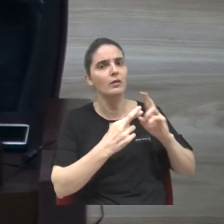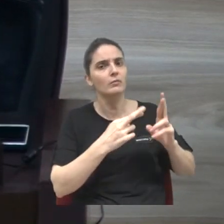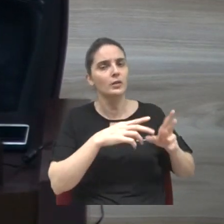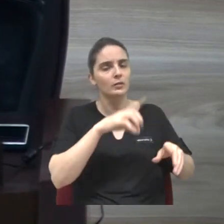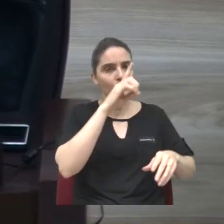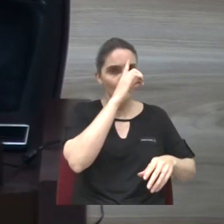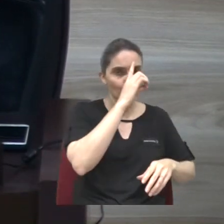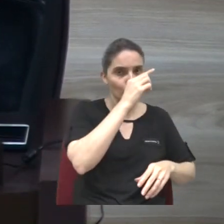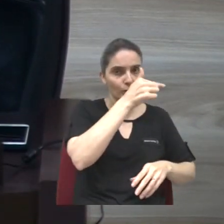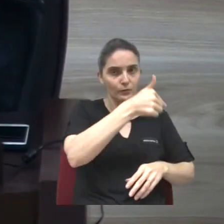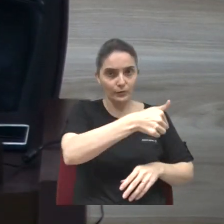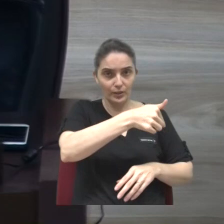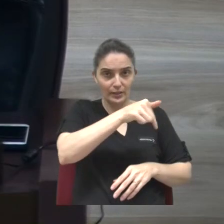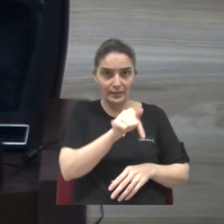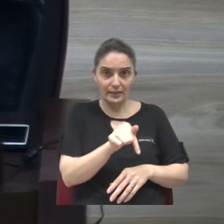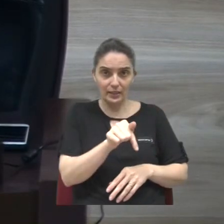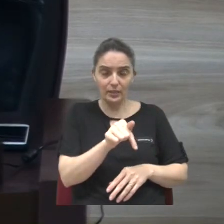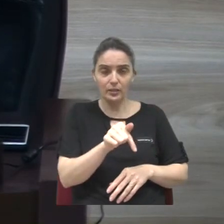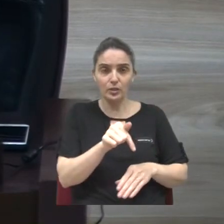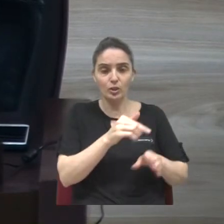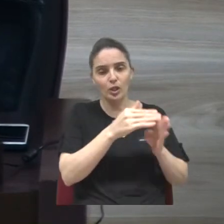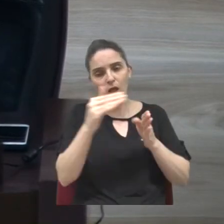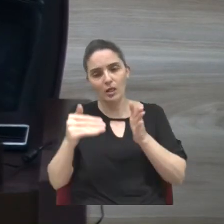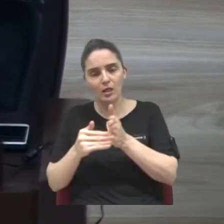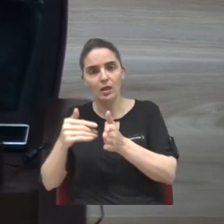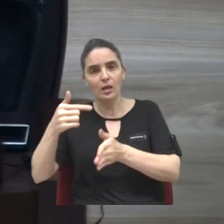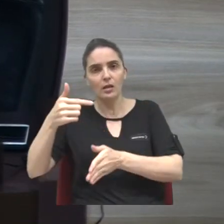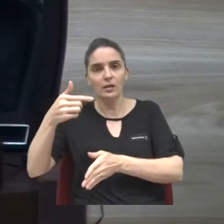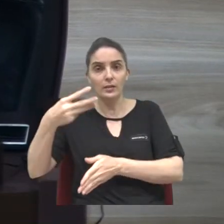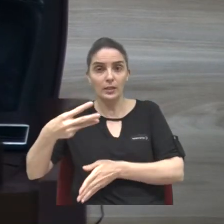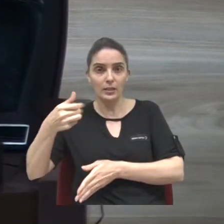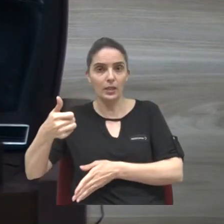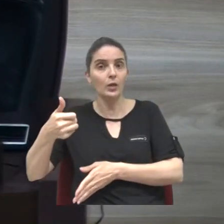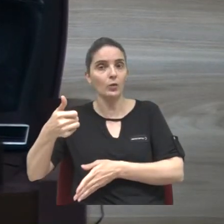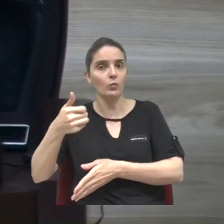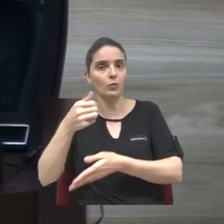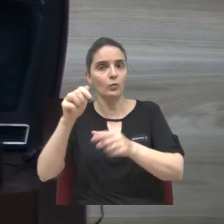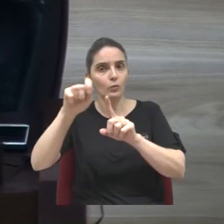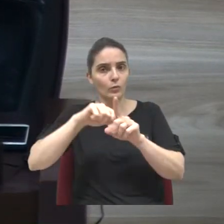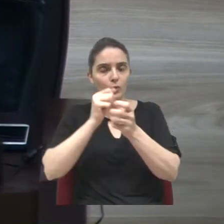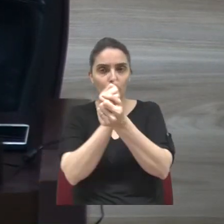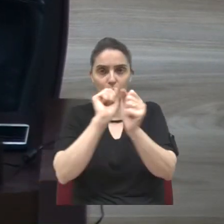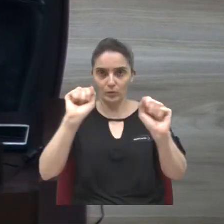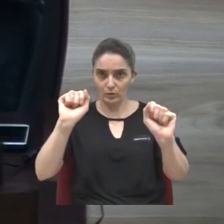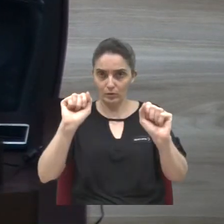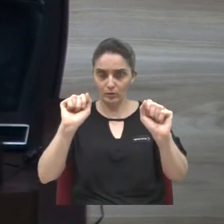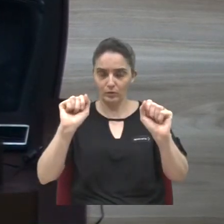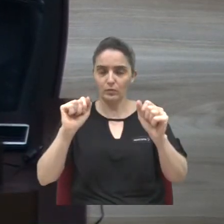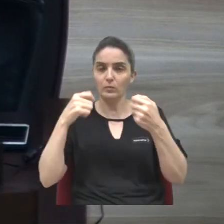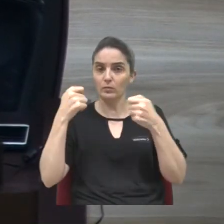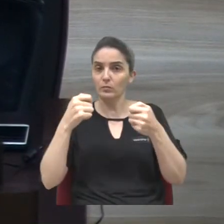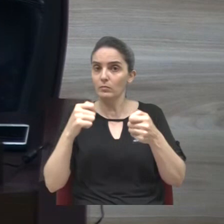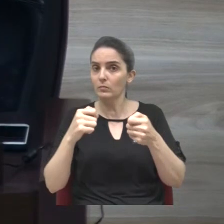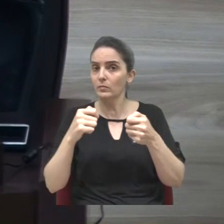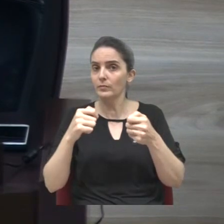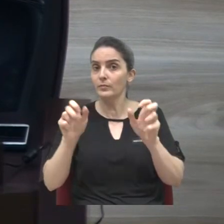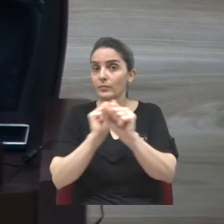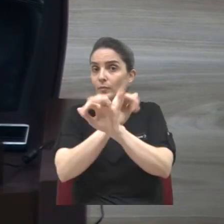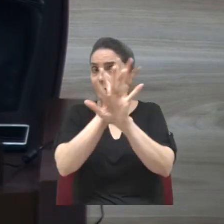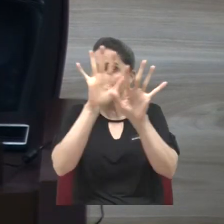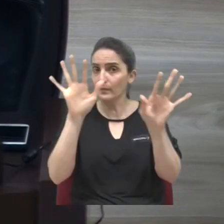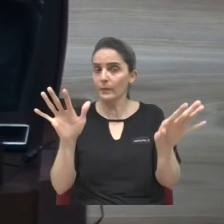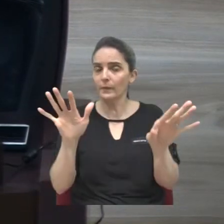de maio, sendo que, a fim de garantir a isonomia e a imparcialidade, tais reclamações foram